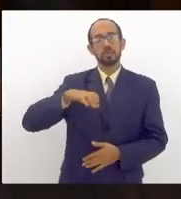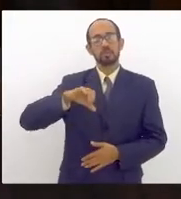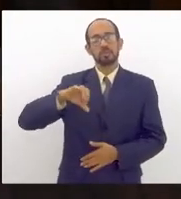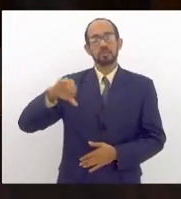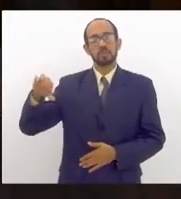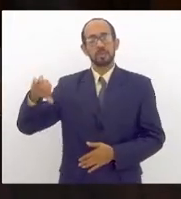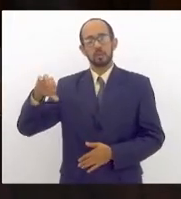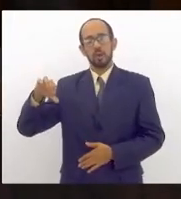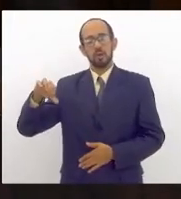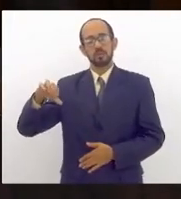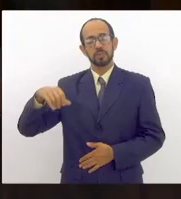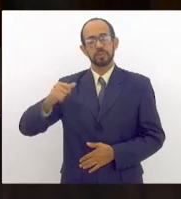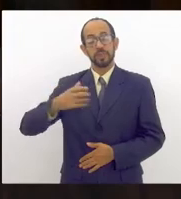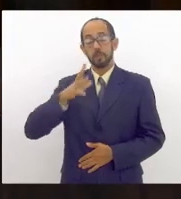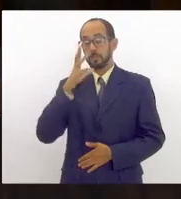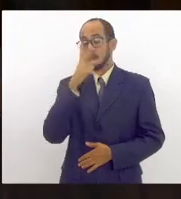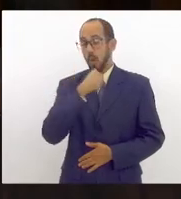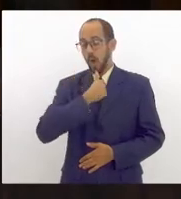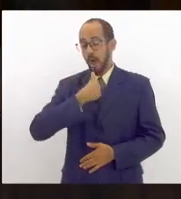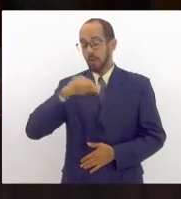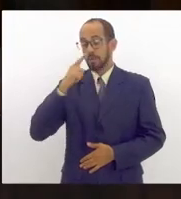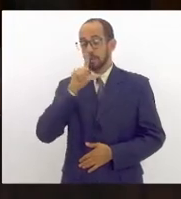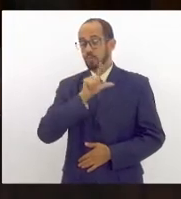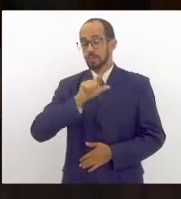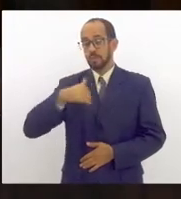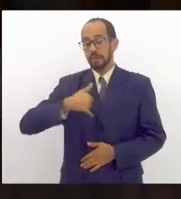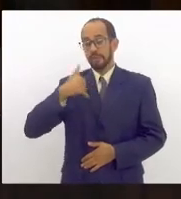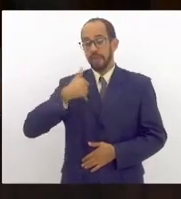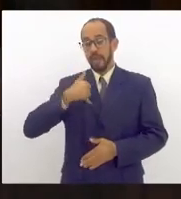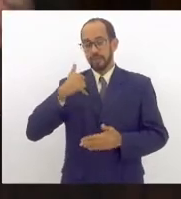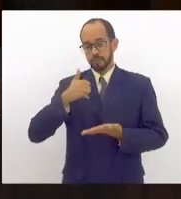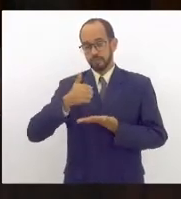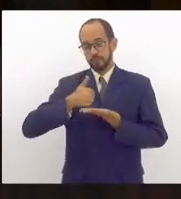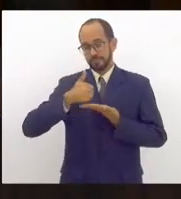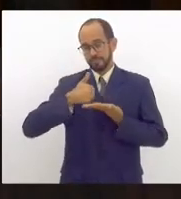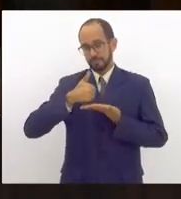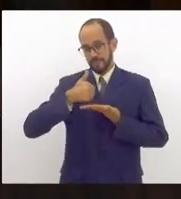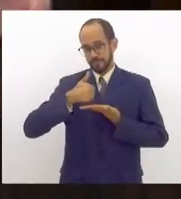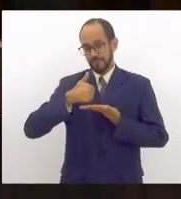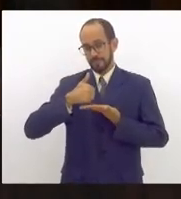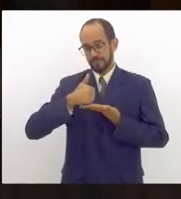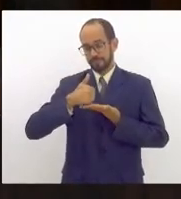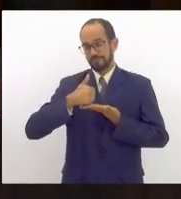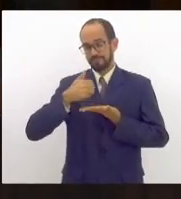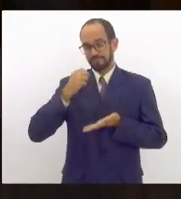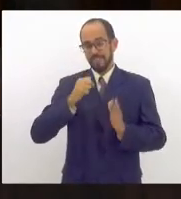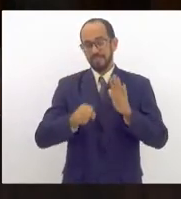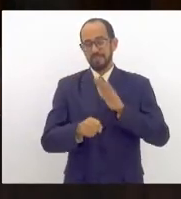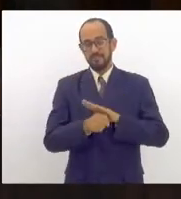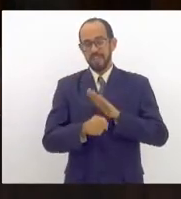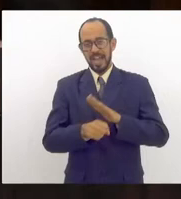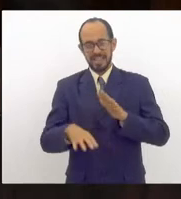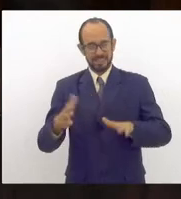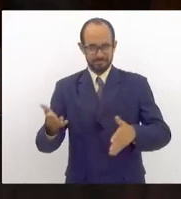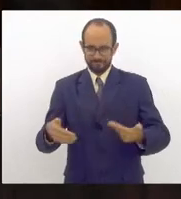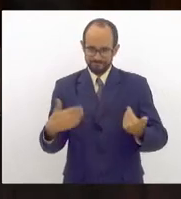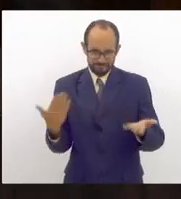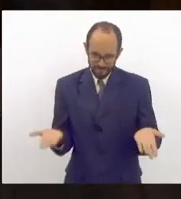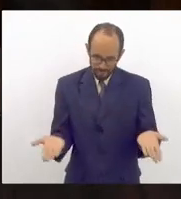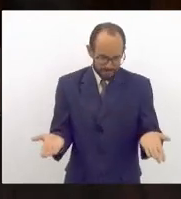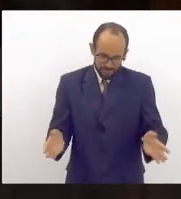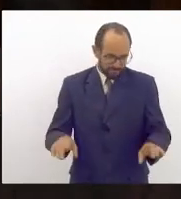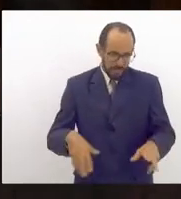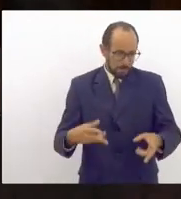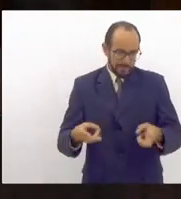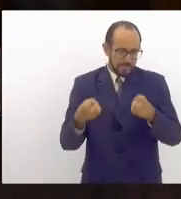de ter a idade mínima eu tô ferrada na regra de transição Pois é bom mas olhando